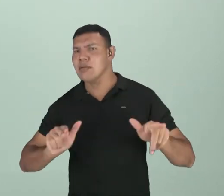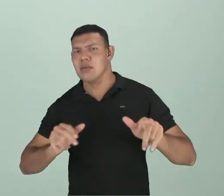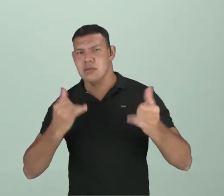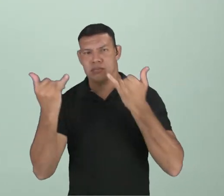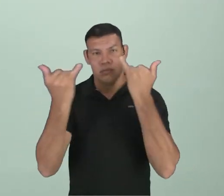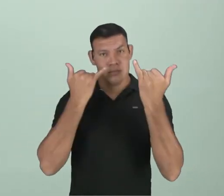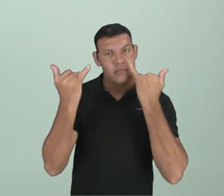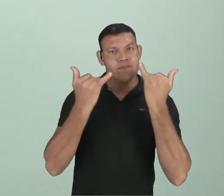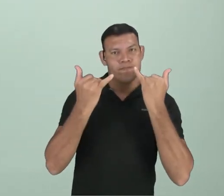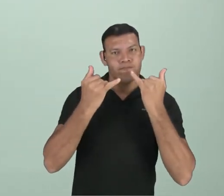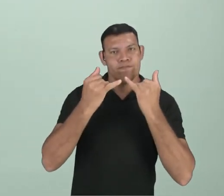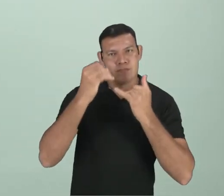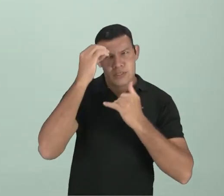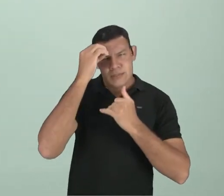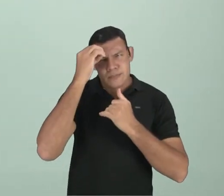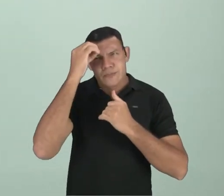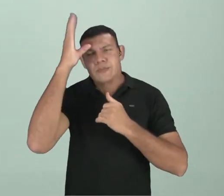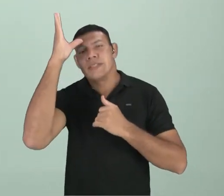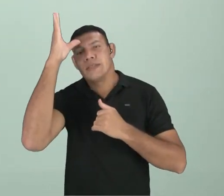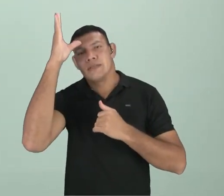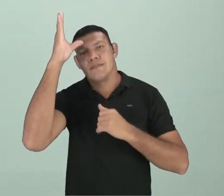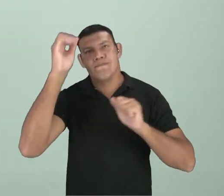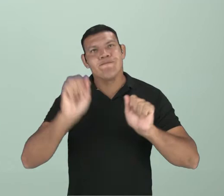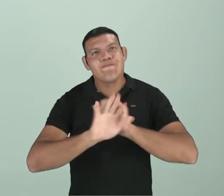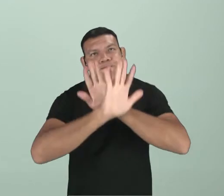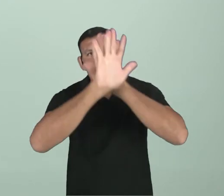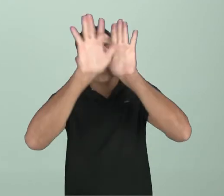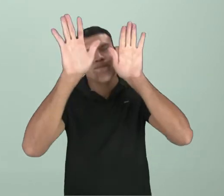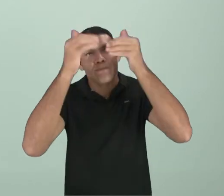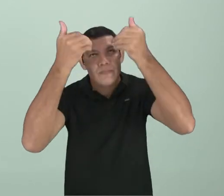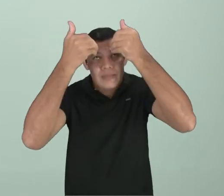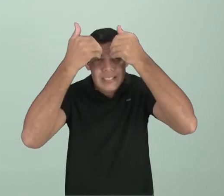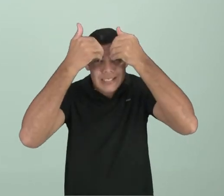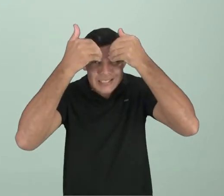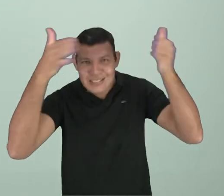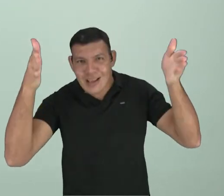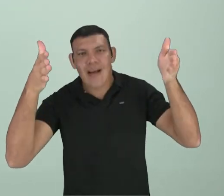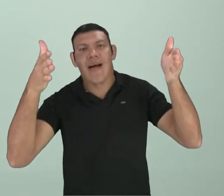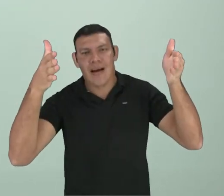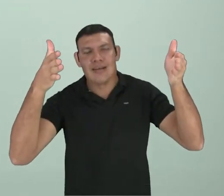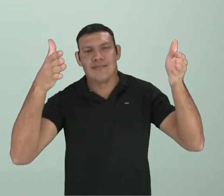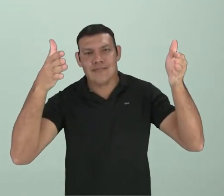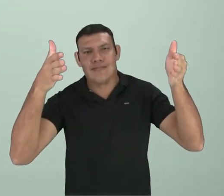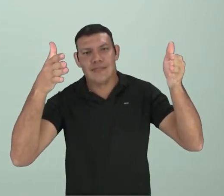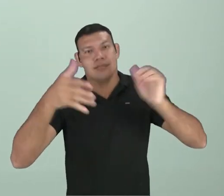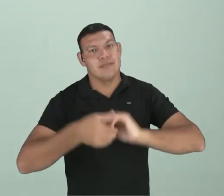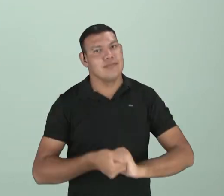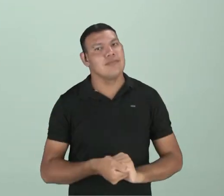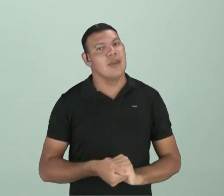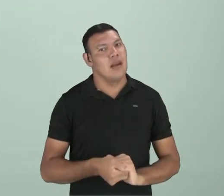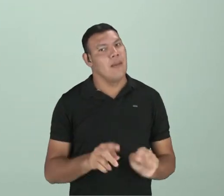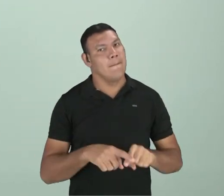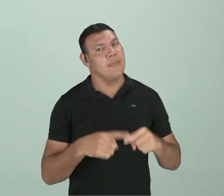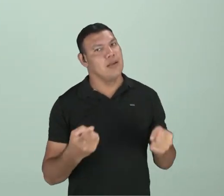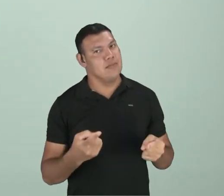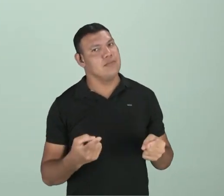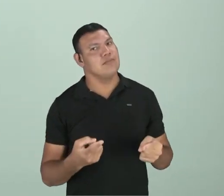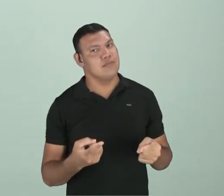dele precisa ser esclarecido, né? Esse é propriamente o momento decisório, né?